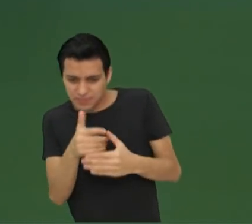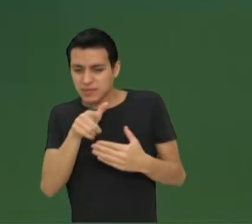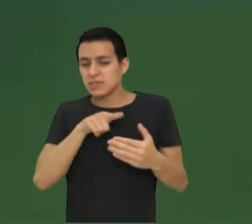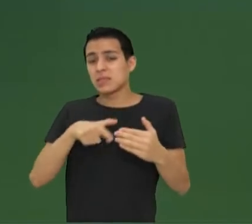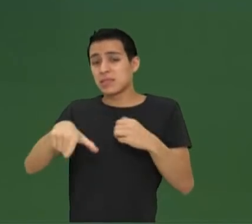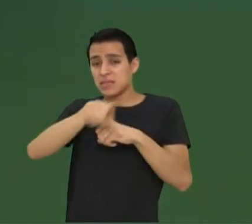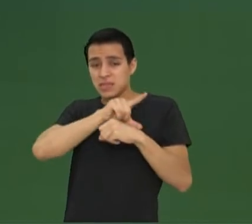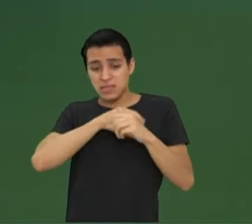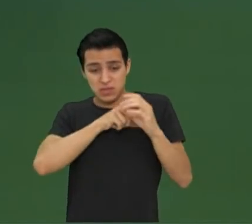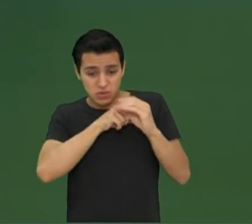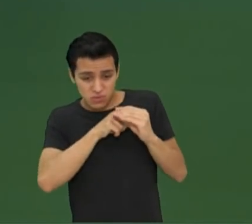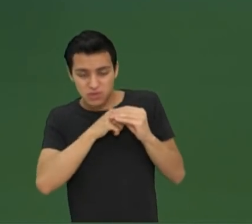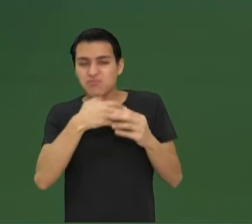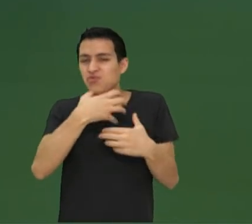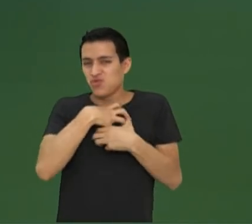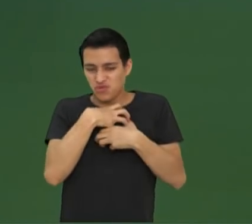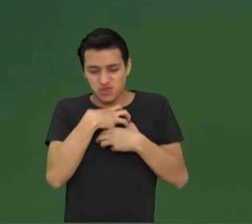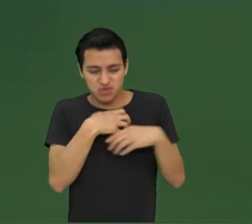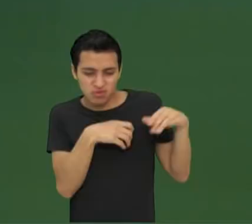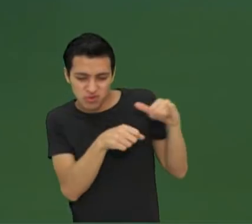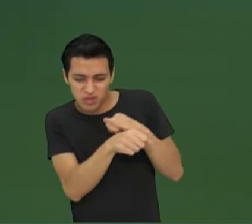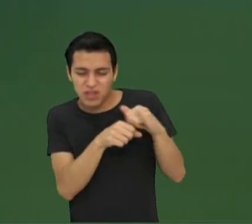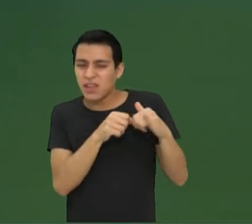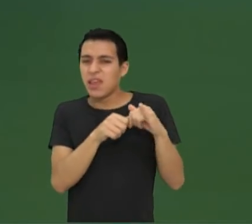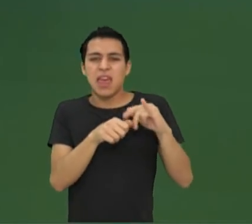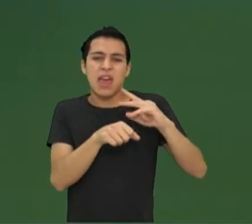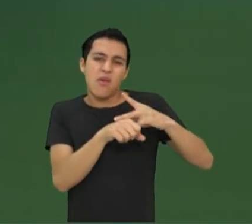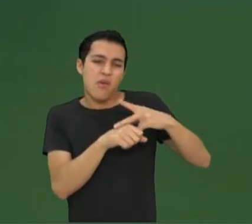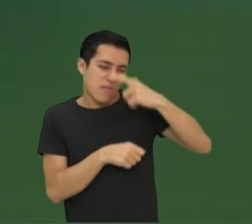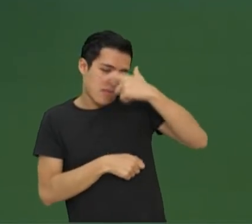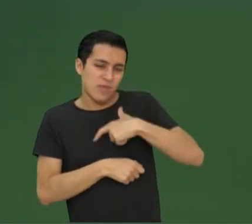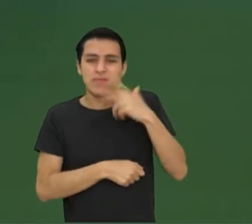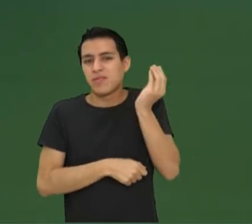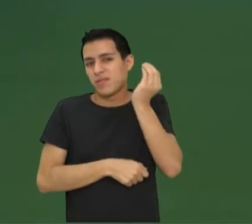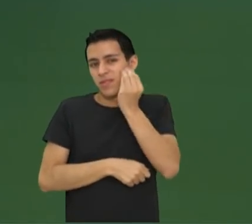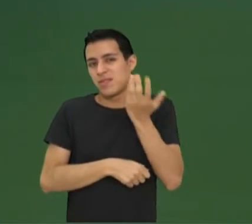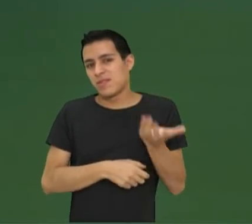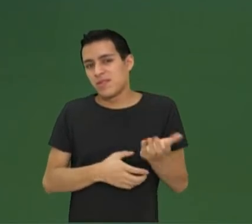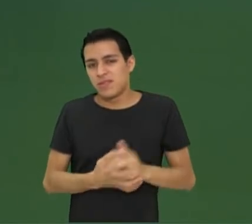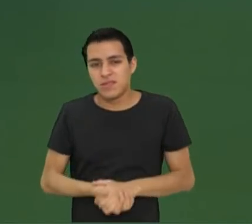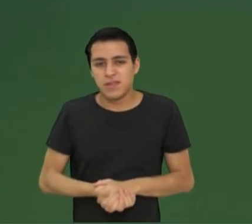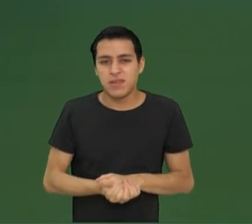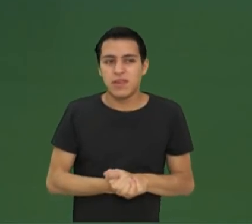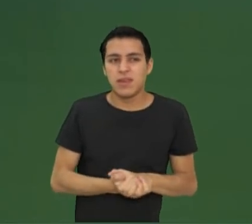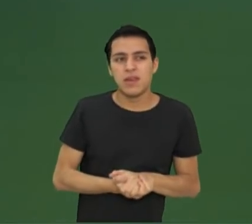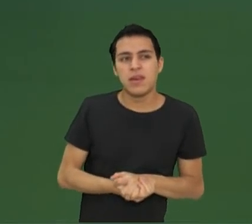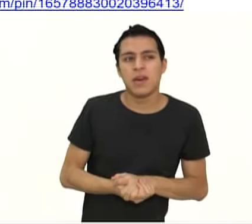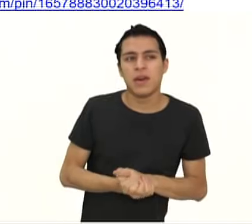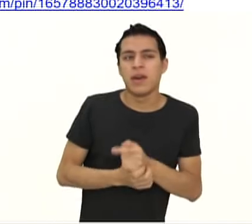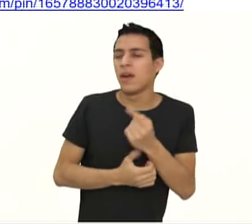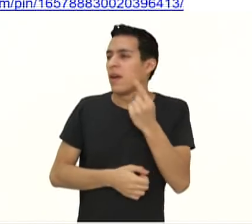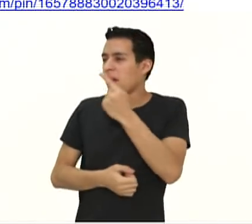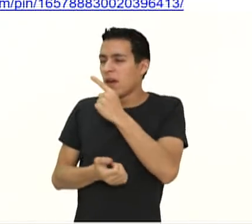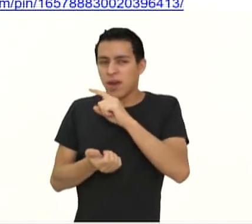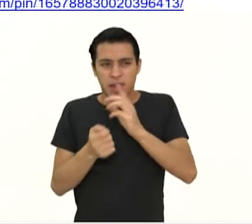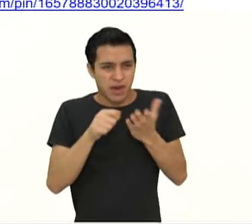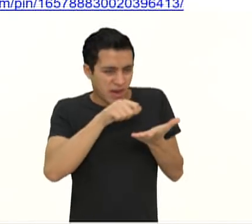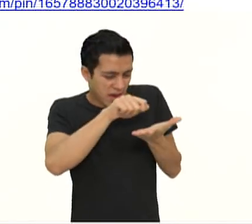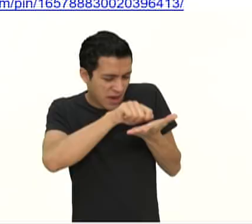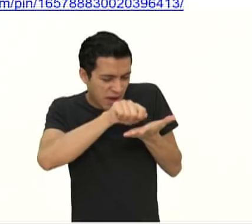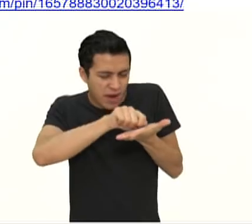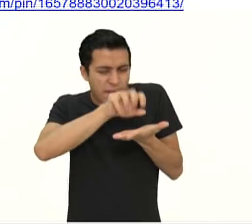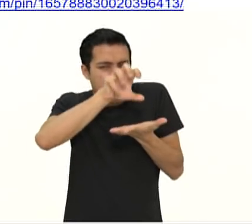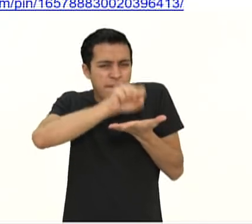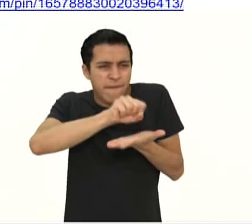um conhecimento desse tipo de jogada, você vai tentar. É automático para o jogador de xadrez. Essa é a notação algébrica lá, a gente conversou na aula passada,